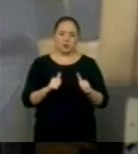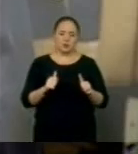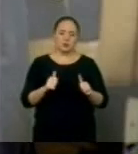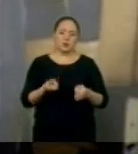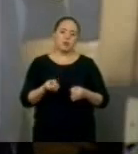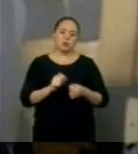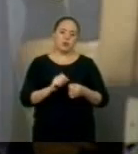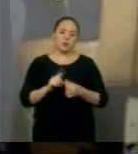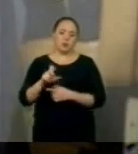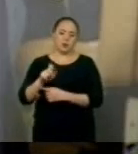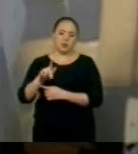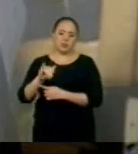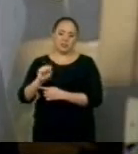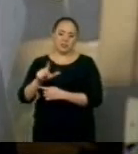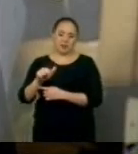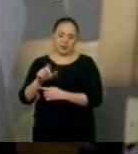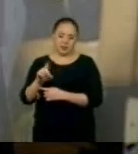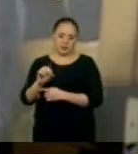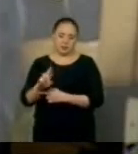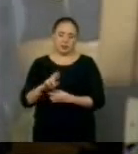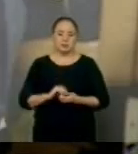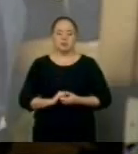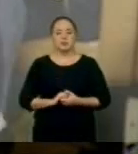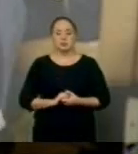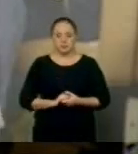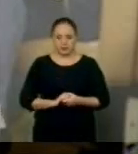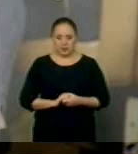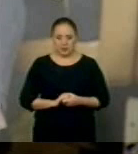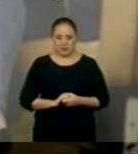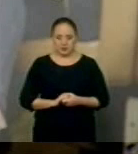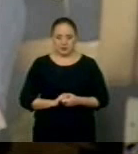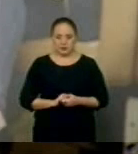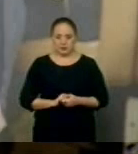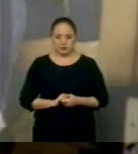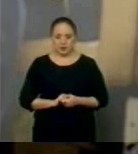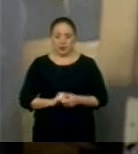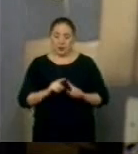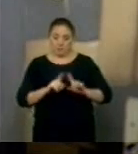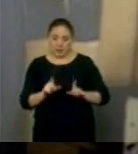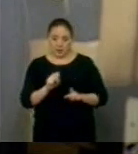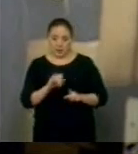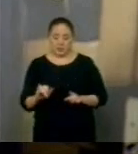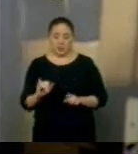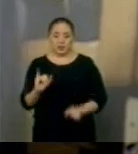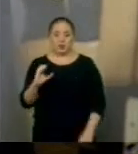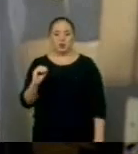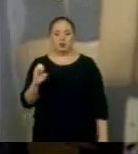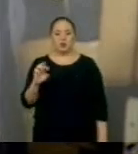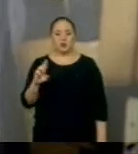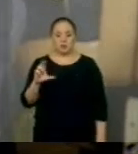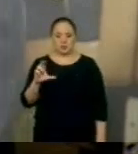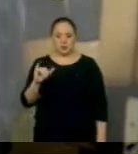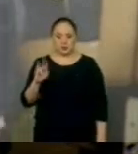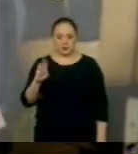promovida pelo legislador constituinte. Mas se é certo, portanto, que no tocante à incoercibilidade